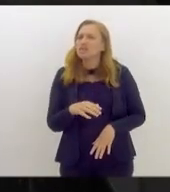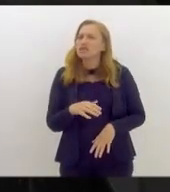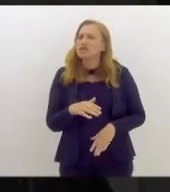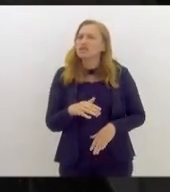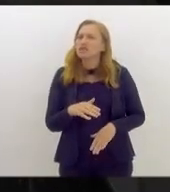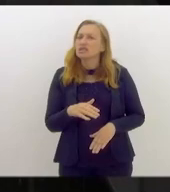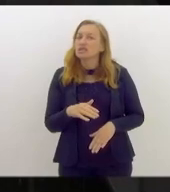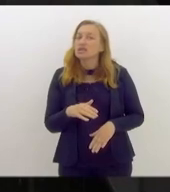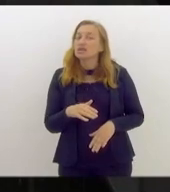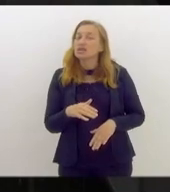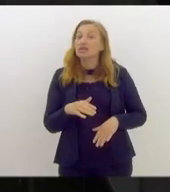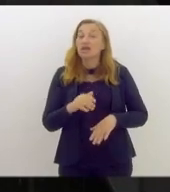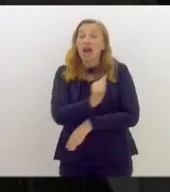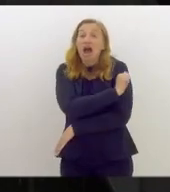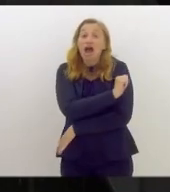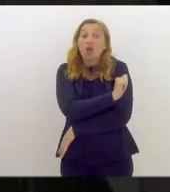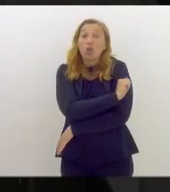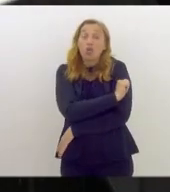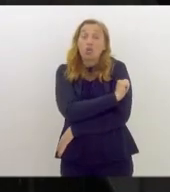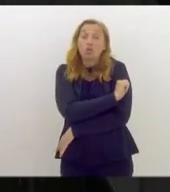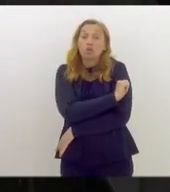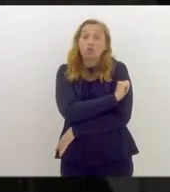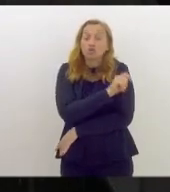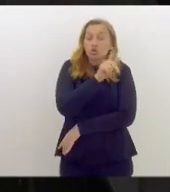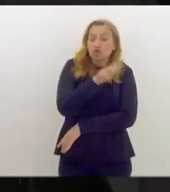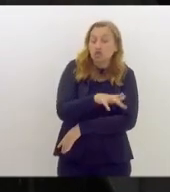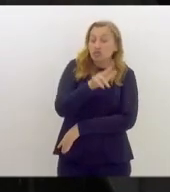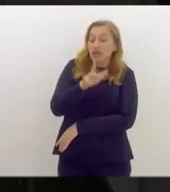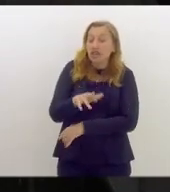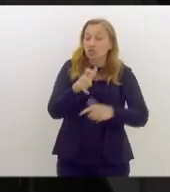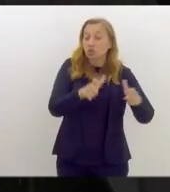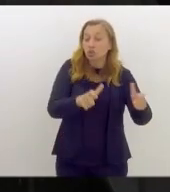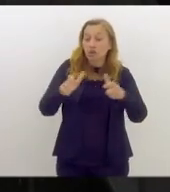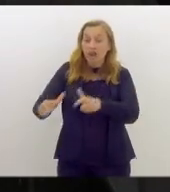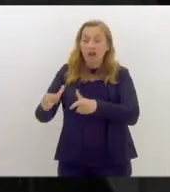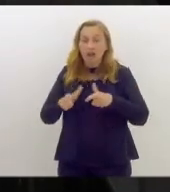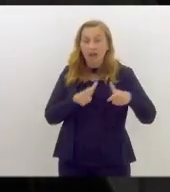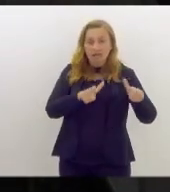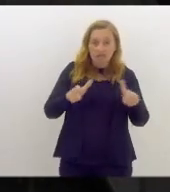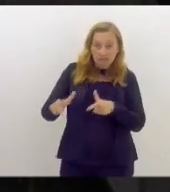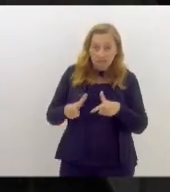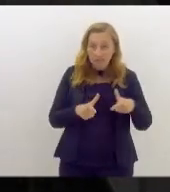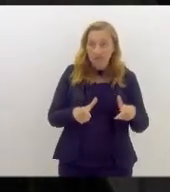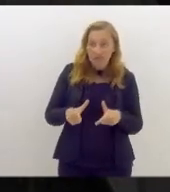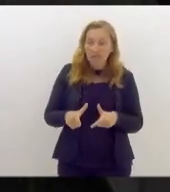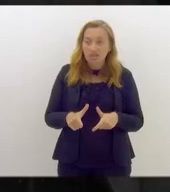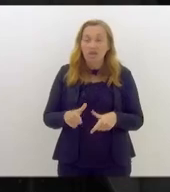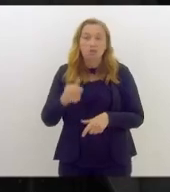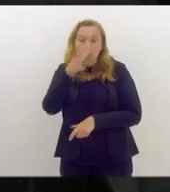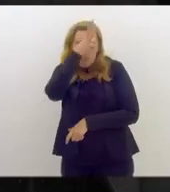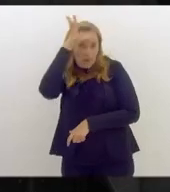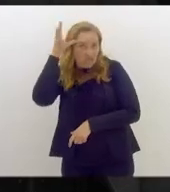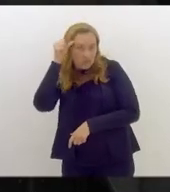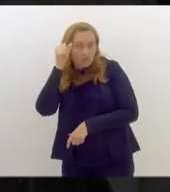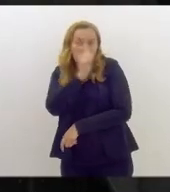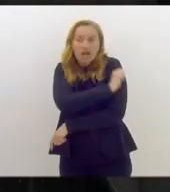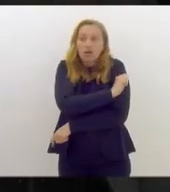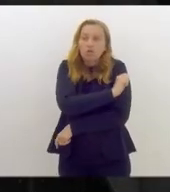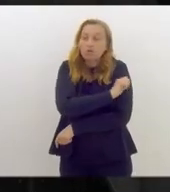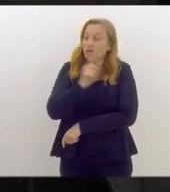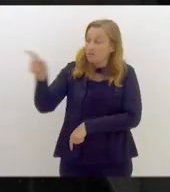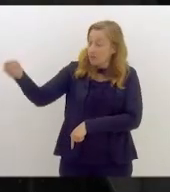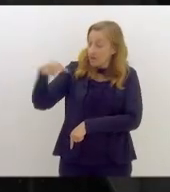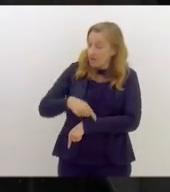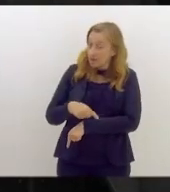de Estudantes né estudante de regiões diferentes se conhecem nas universidades alguém um estudante do Amazonas vem fazer